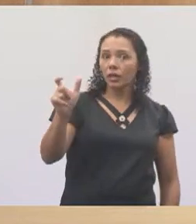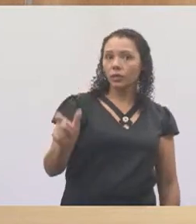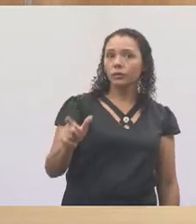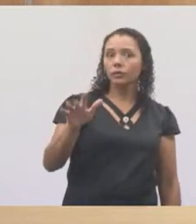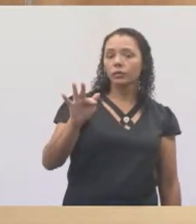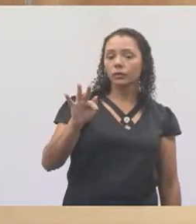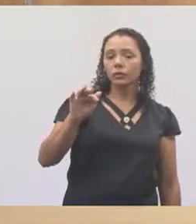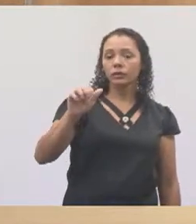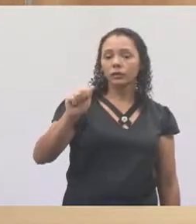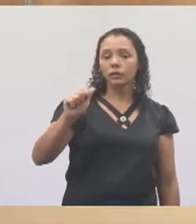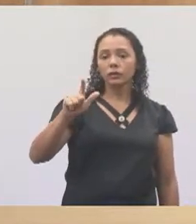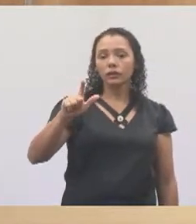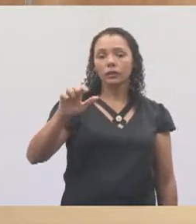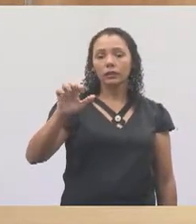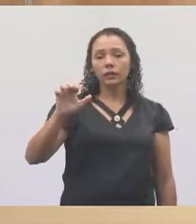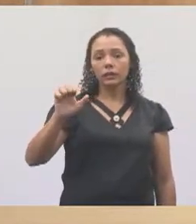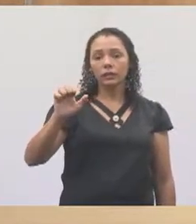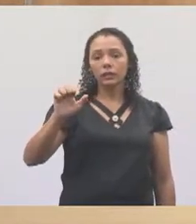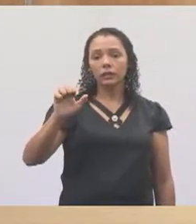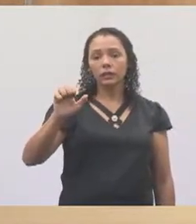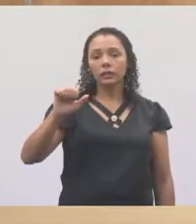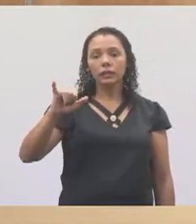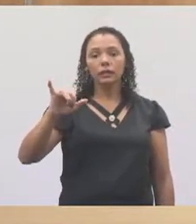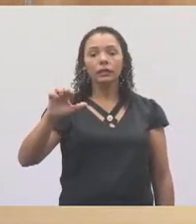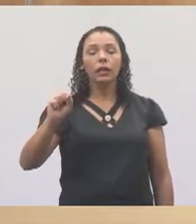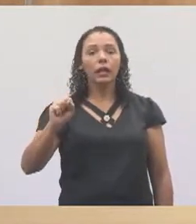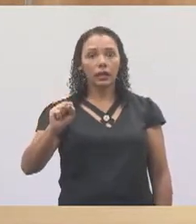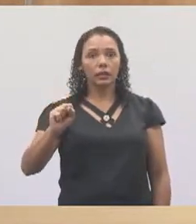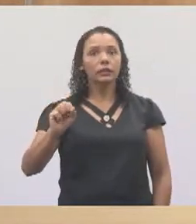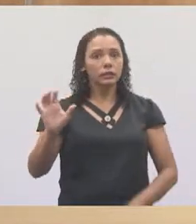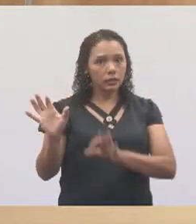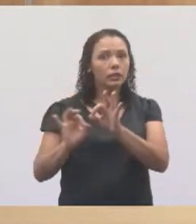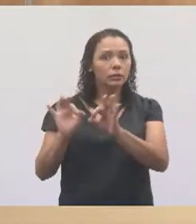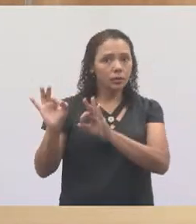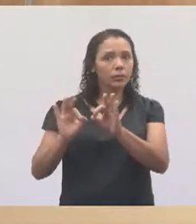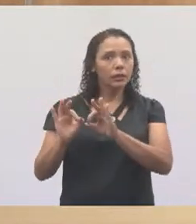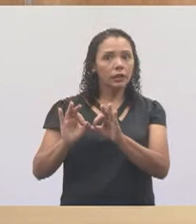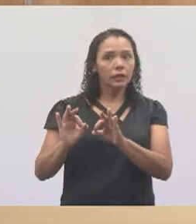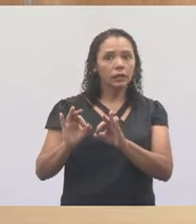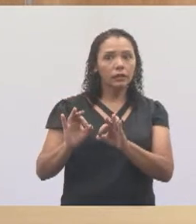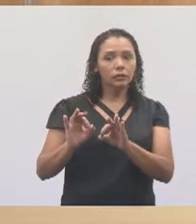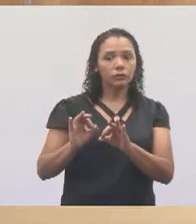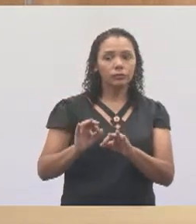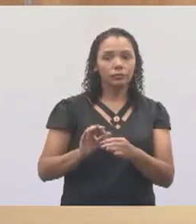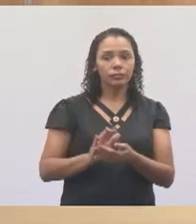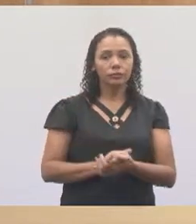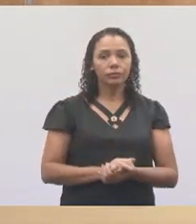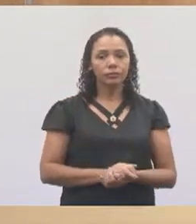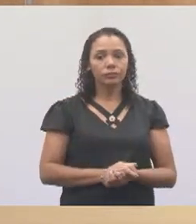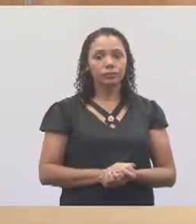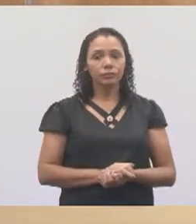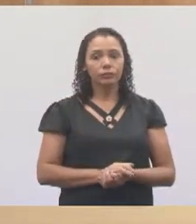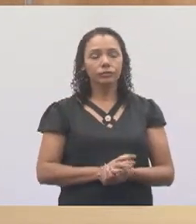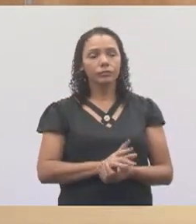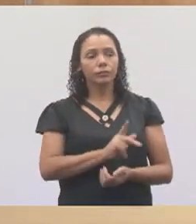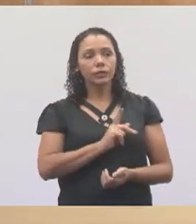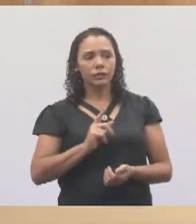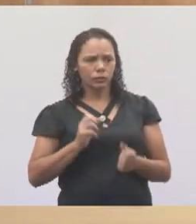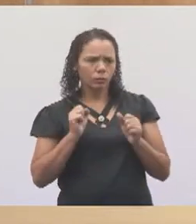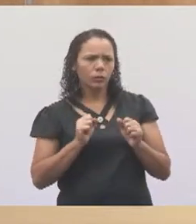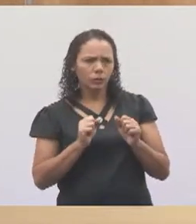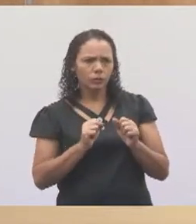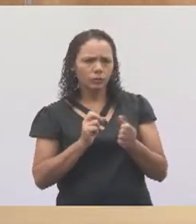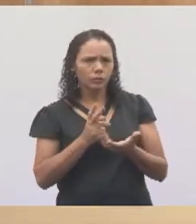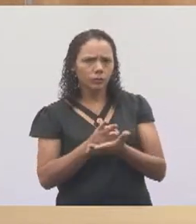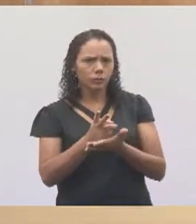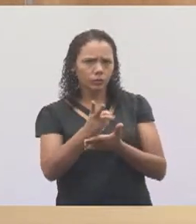sua honestidade. Só, se me permite, senhor presidente, porque tem muitas histórias aqui para contar, né?